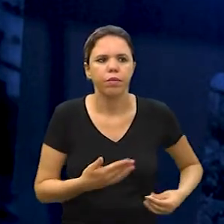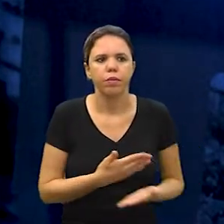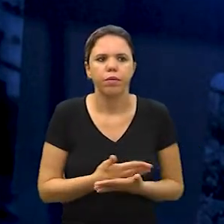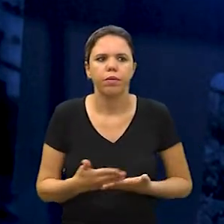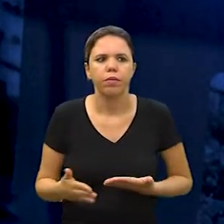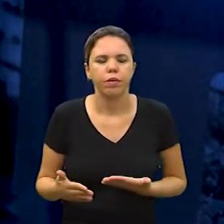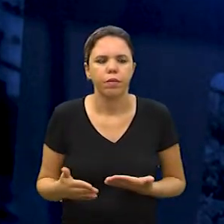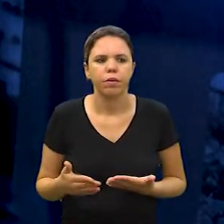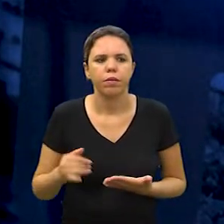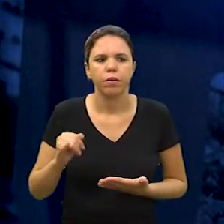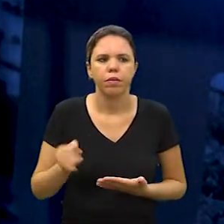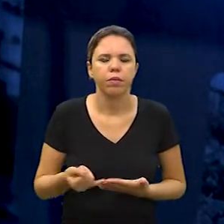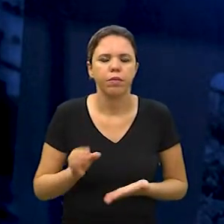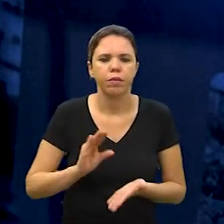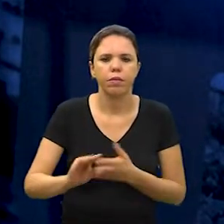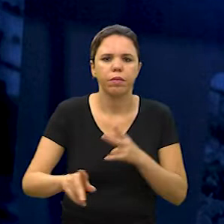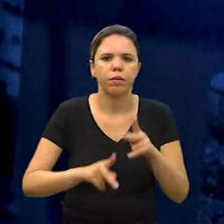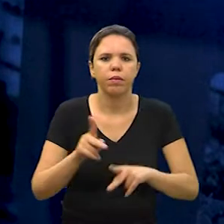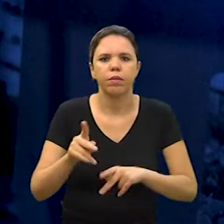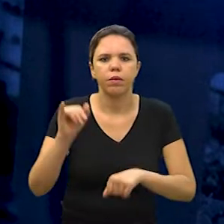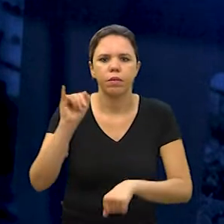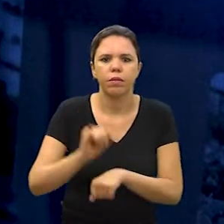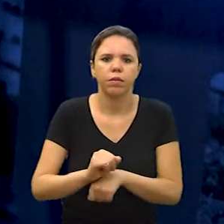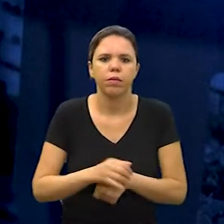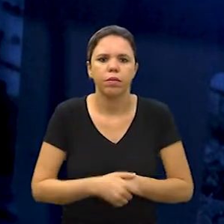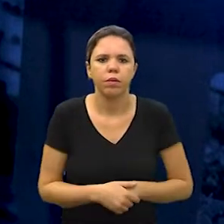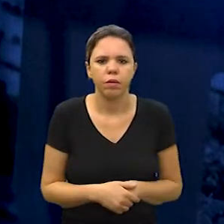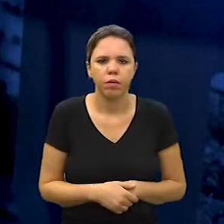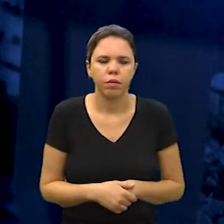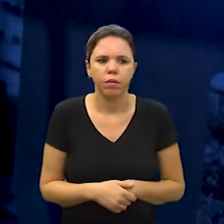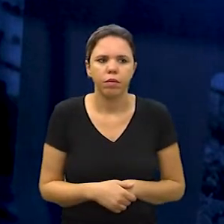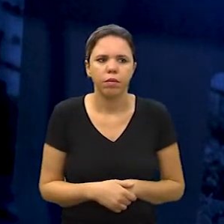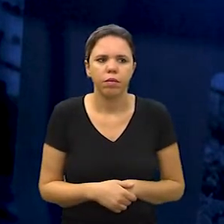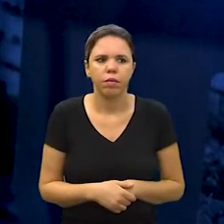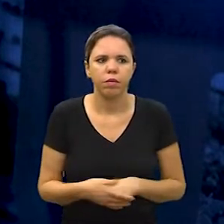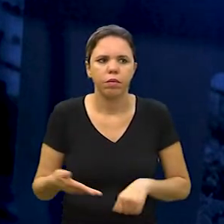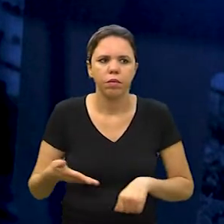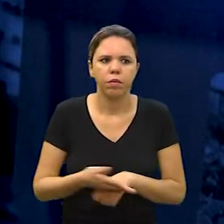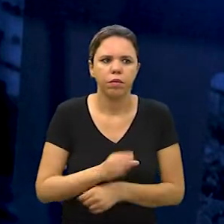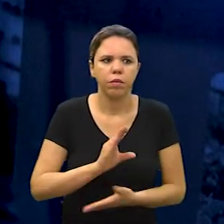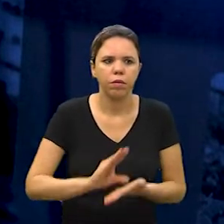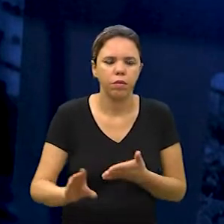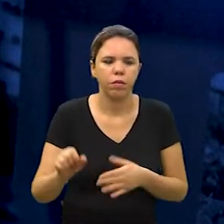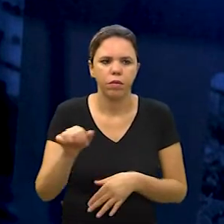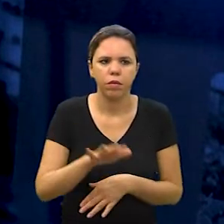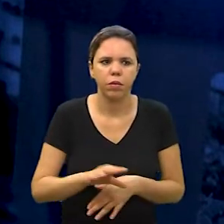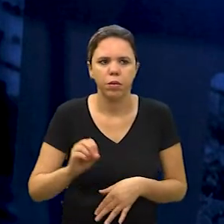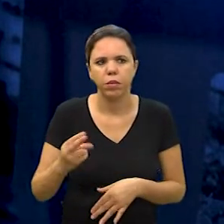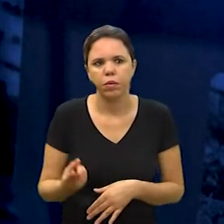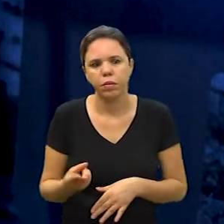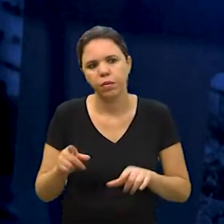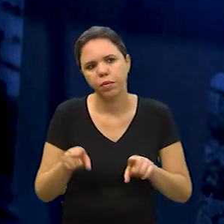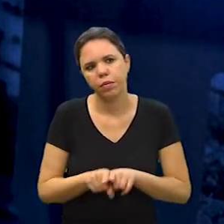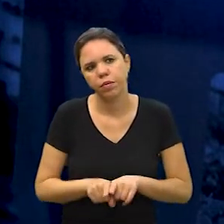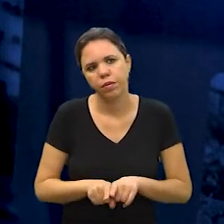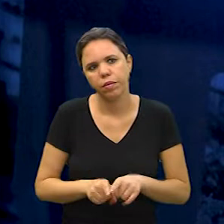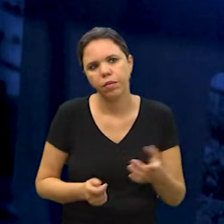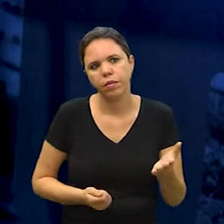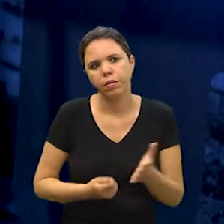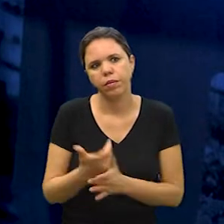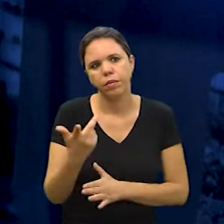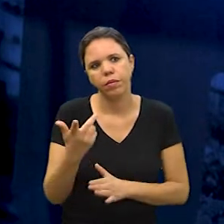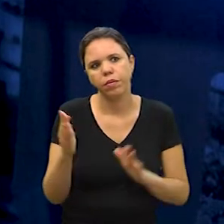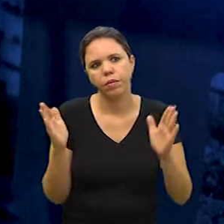começa a resgatar investidores internacionais que vêm aqui tanto para fazer investimento de forma em geral, mas também